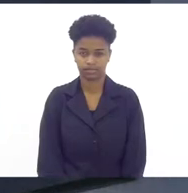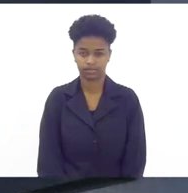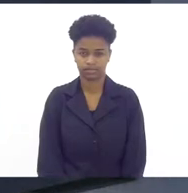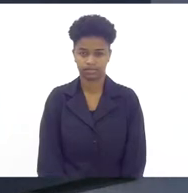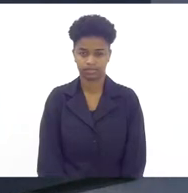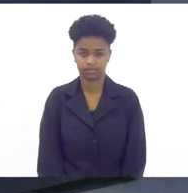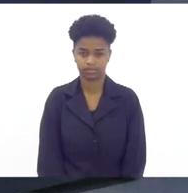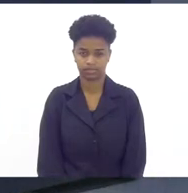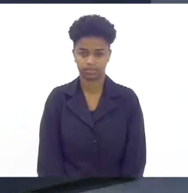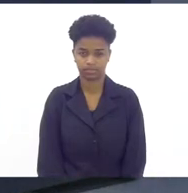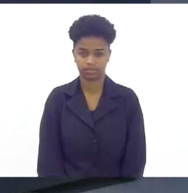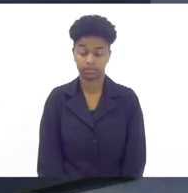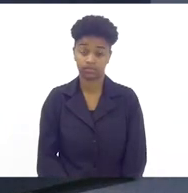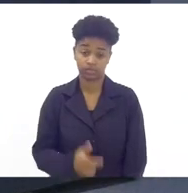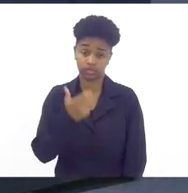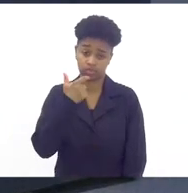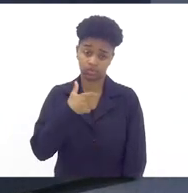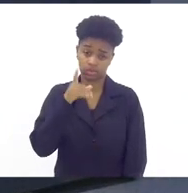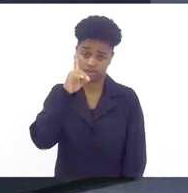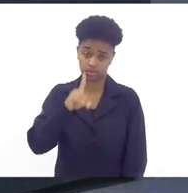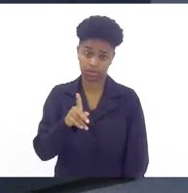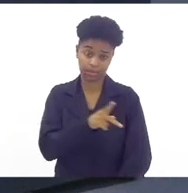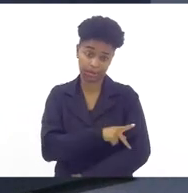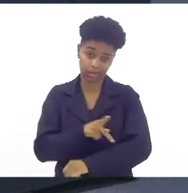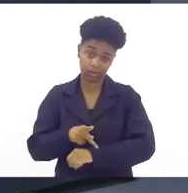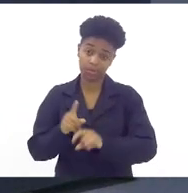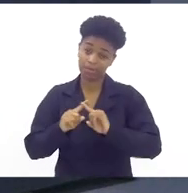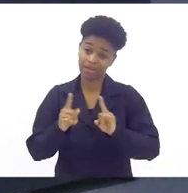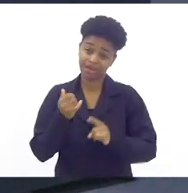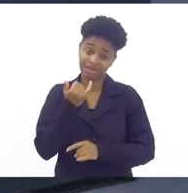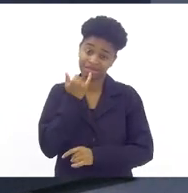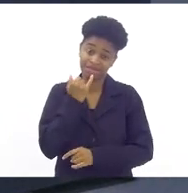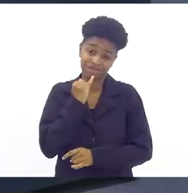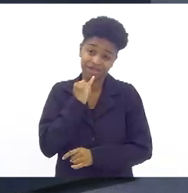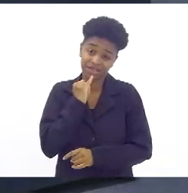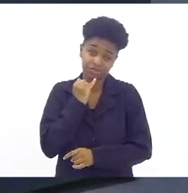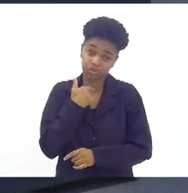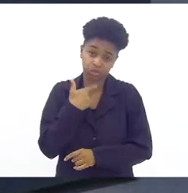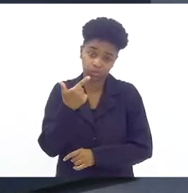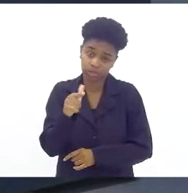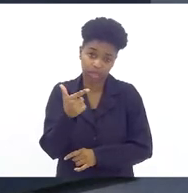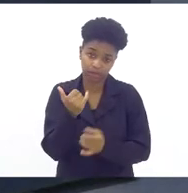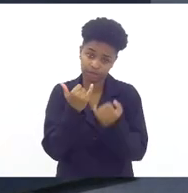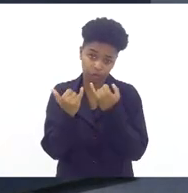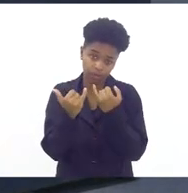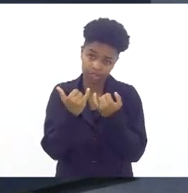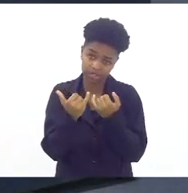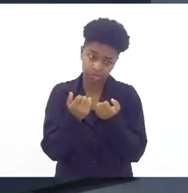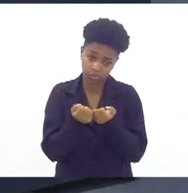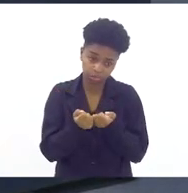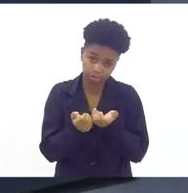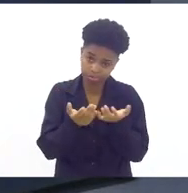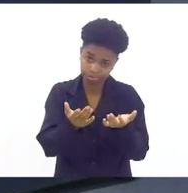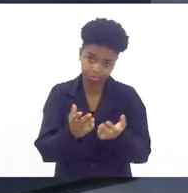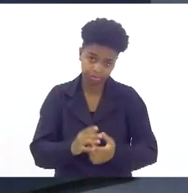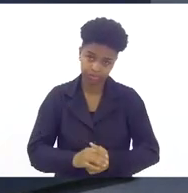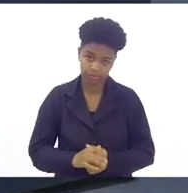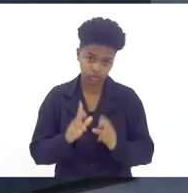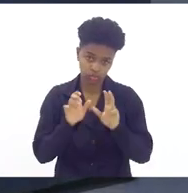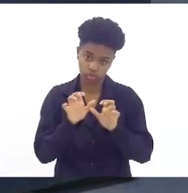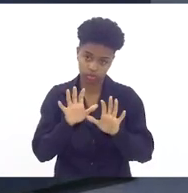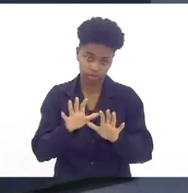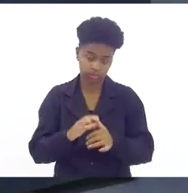eu sou diretora pedagógica Infelizmente eu não tenho em informação para te dar sobre isso